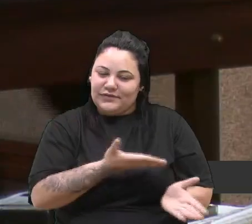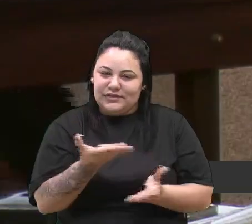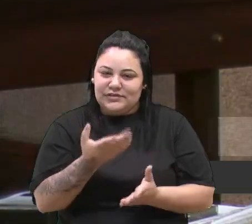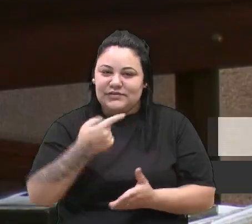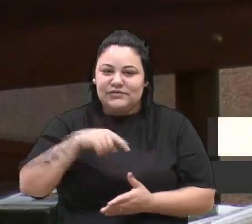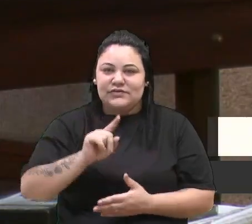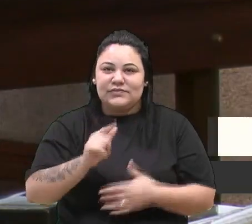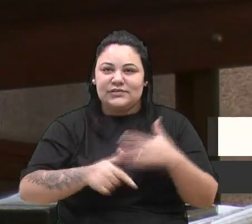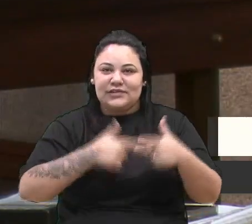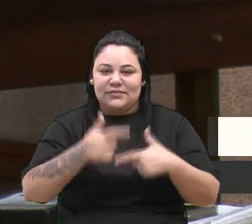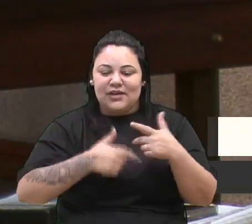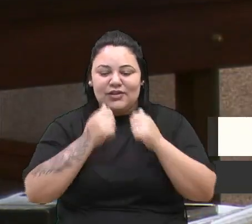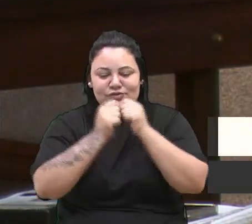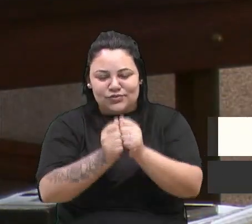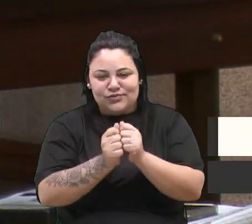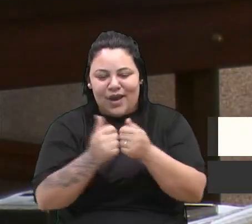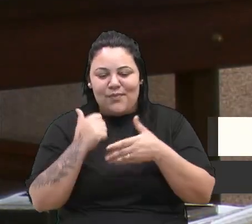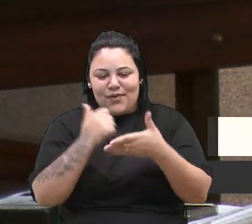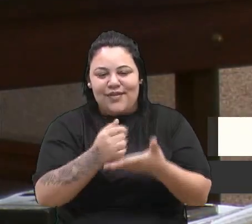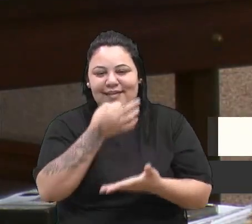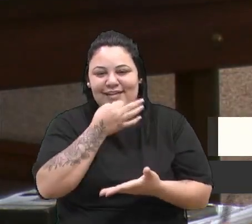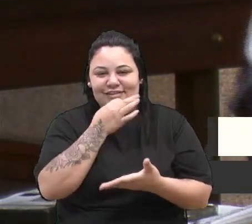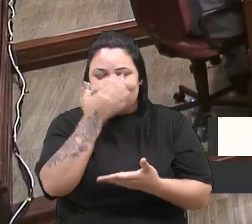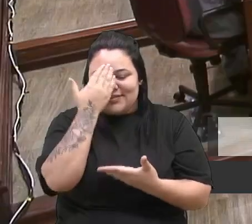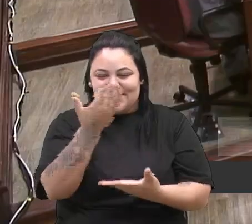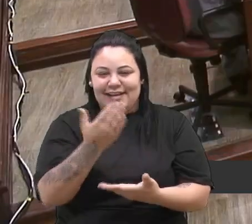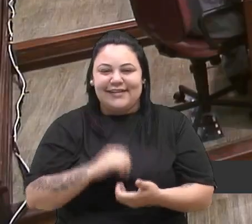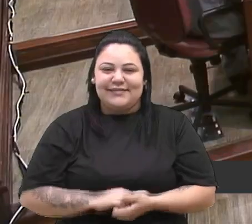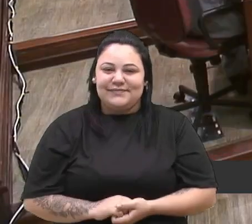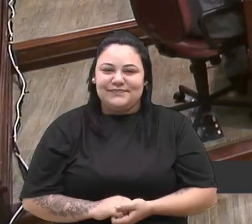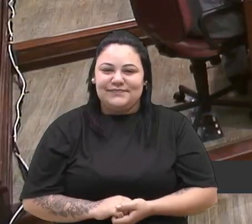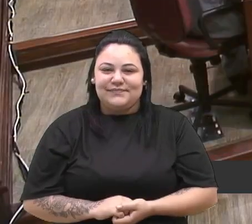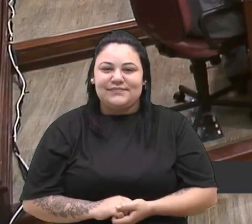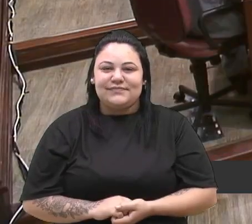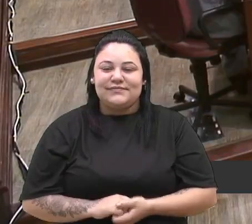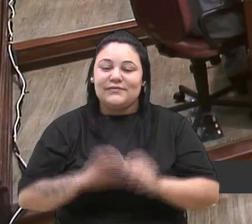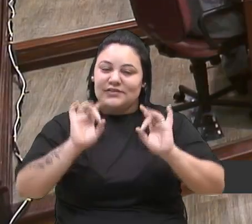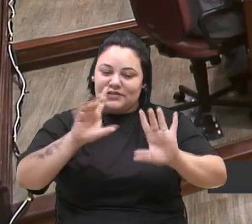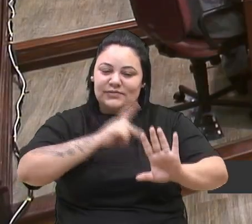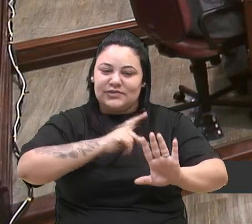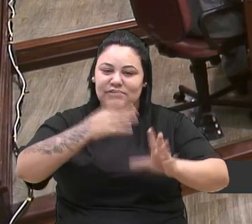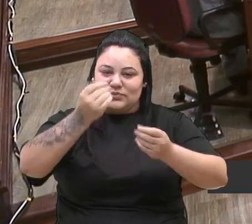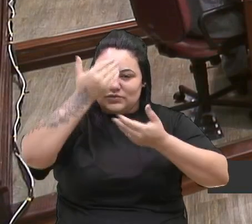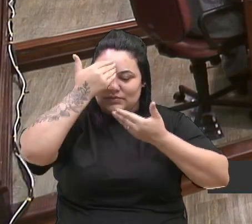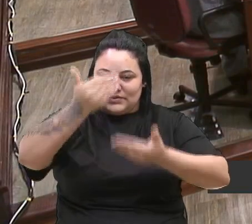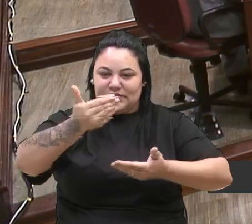trabalhar juntos por Caxias do Sul. Era isso. Obrigado. Era isso, senhor presidente. Muito obrigado.